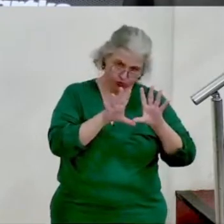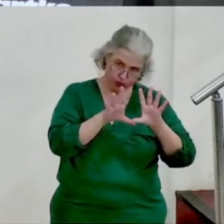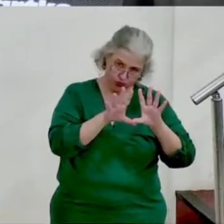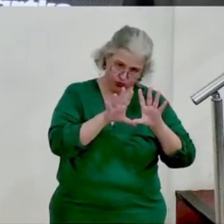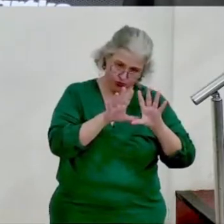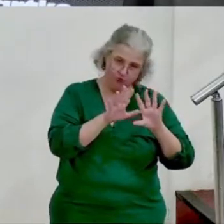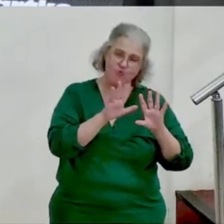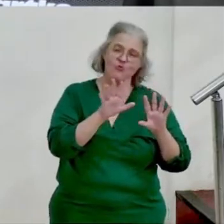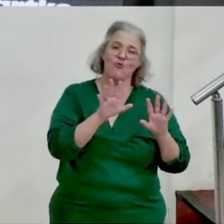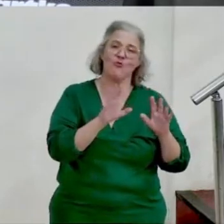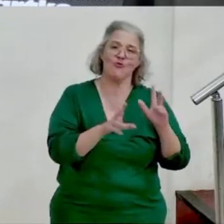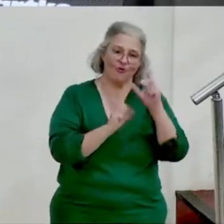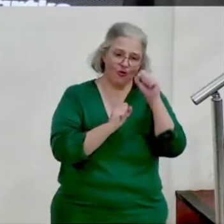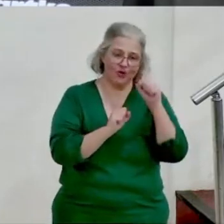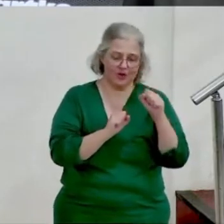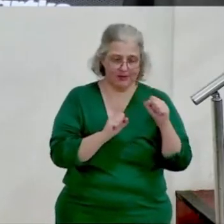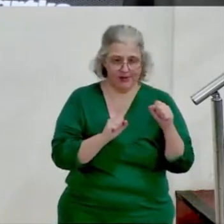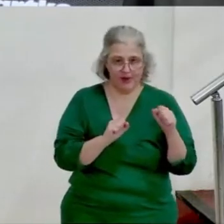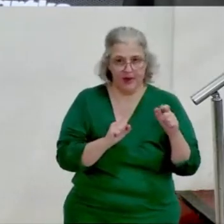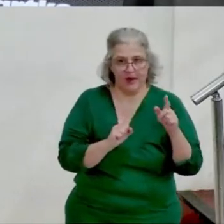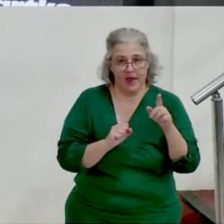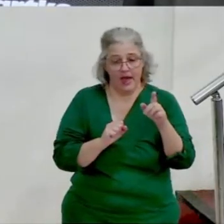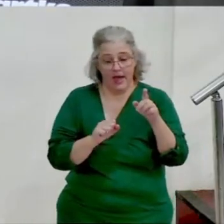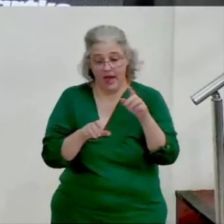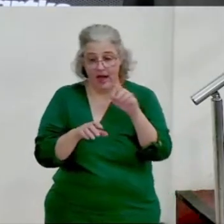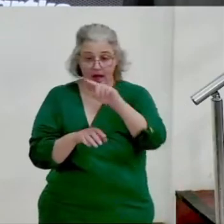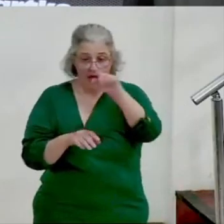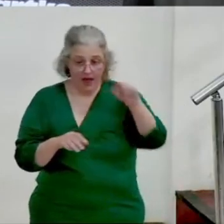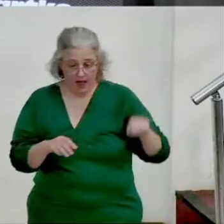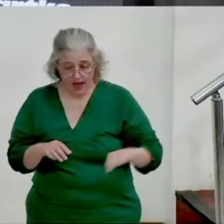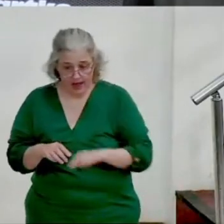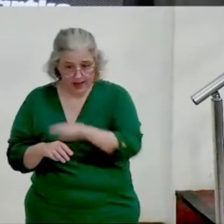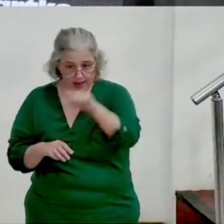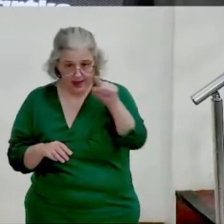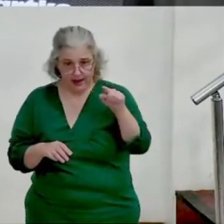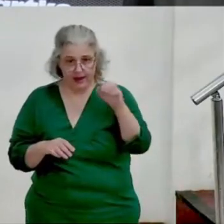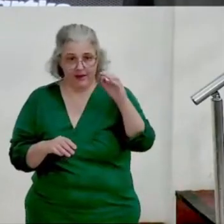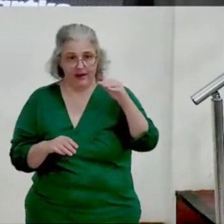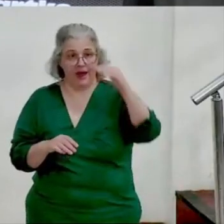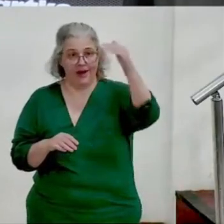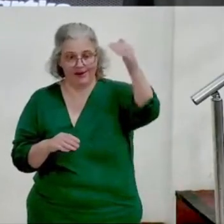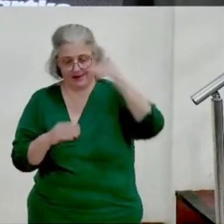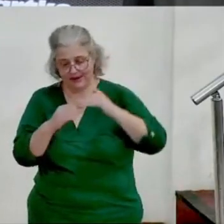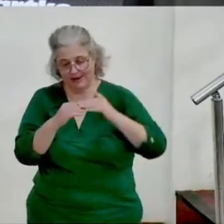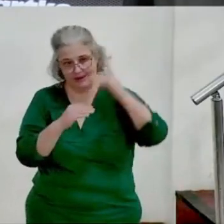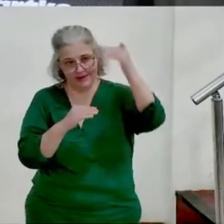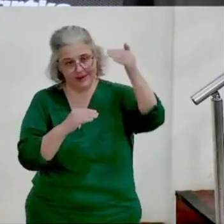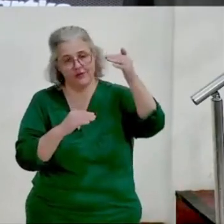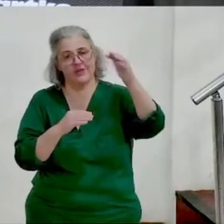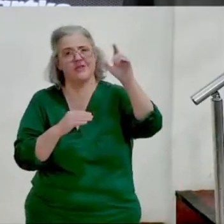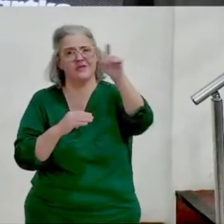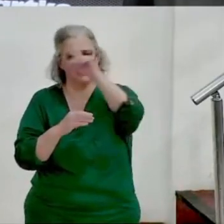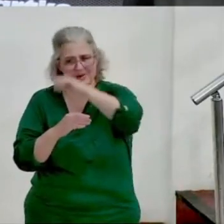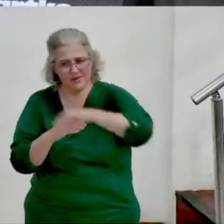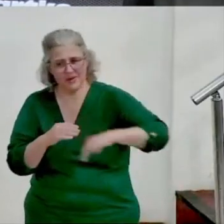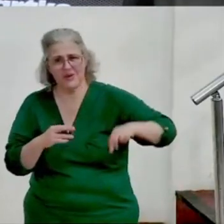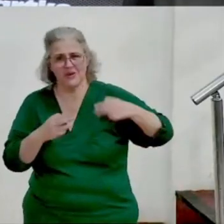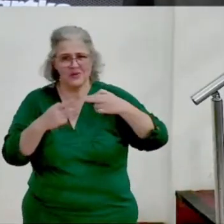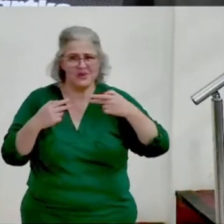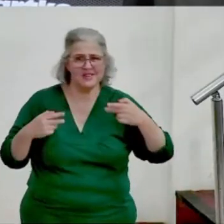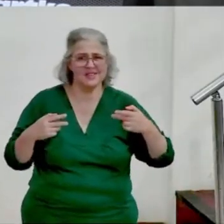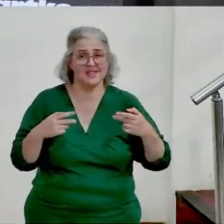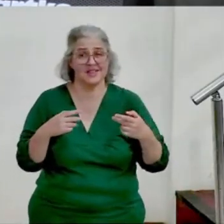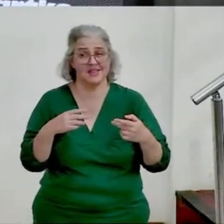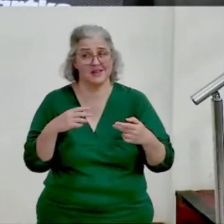Fora do círculo ao redor de você, você vai desenhar coisas perigosas, ameaçadoras, mas elas